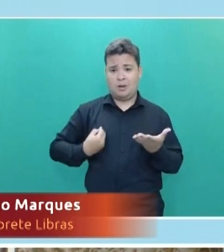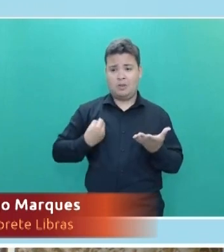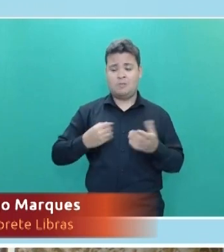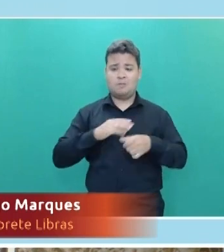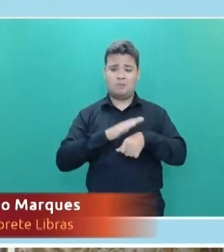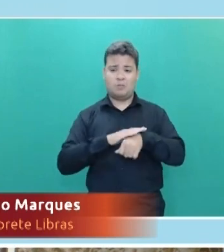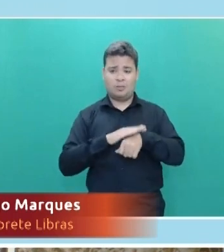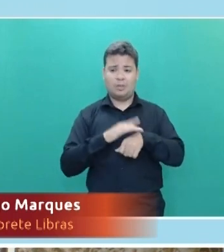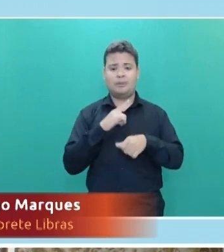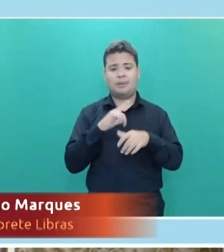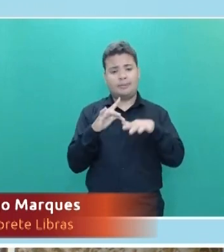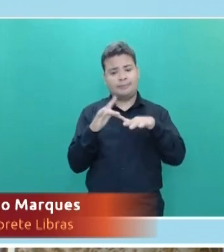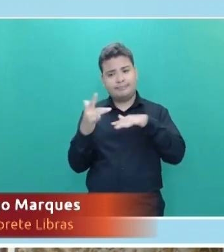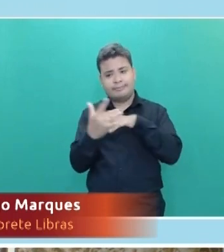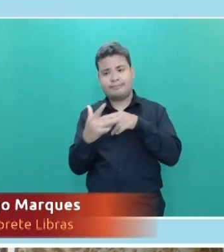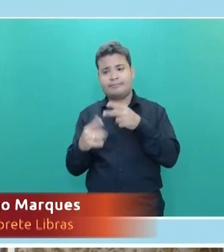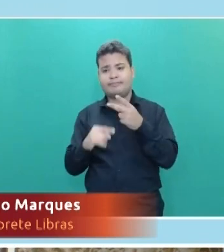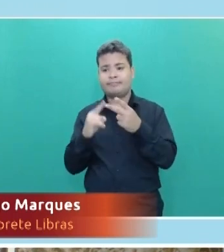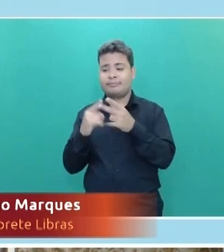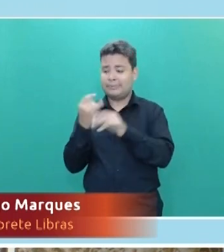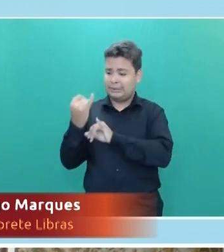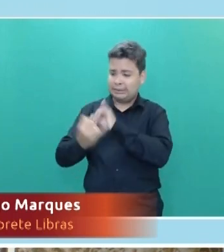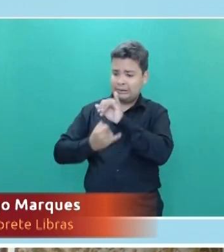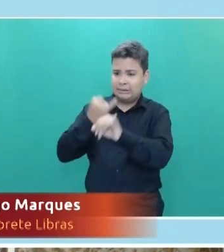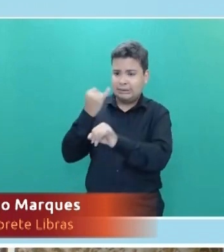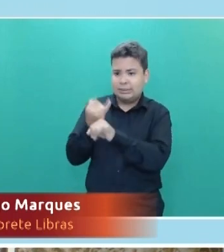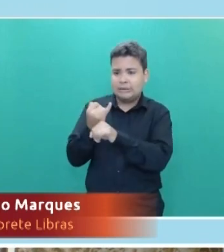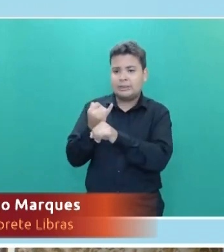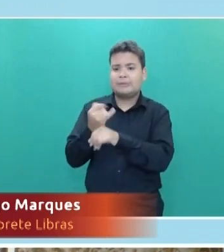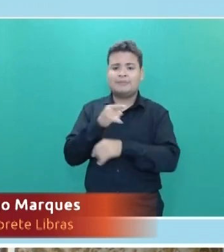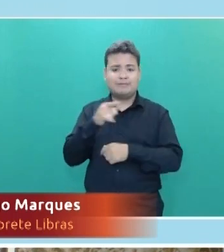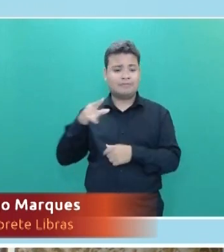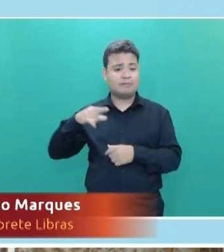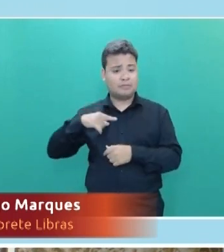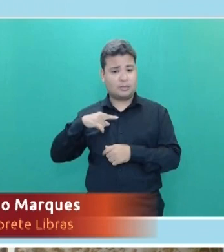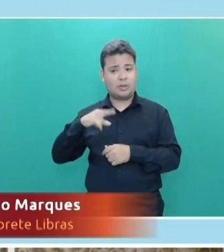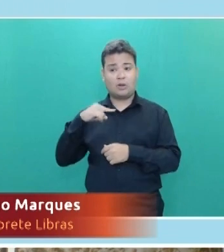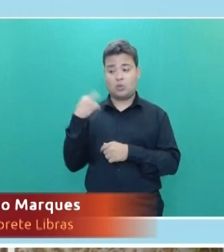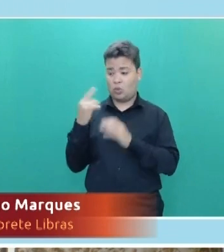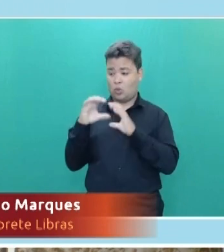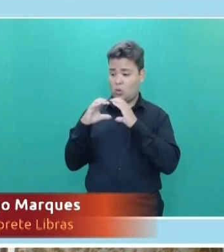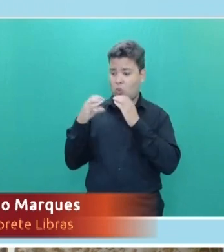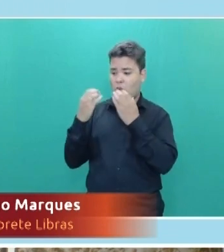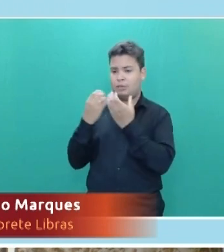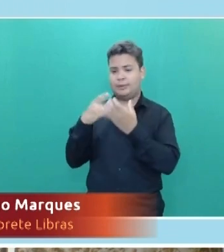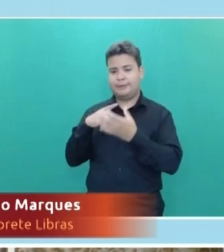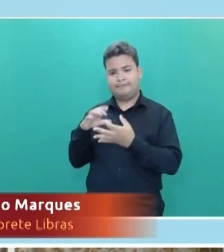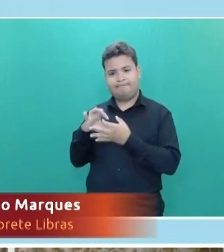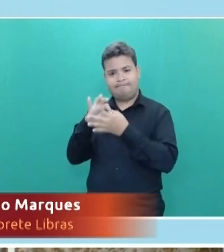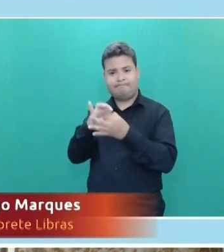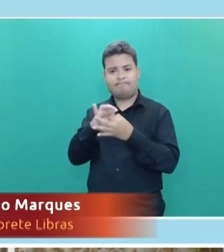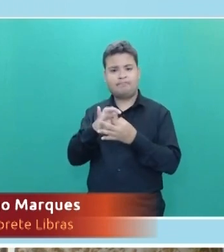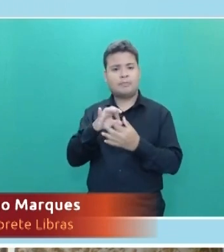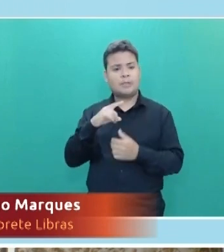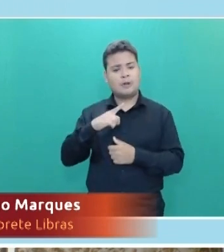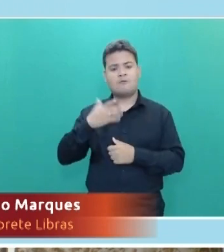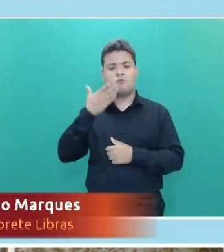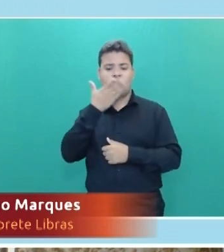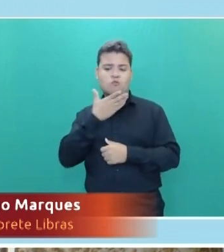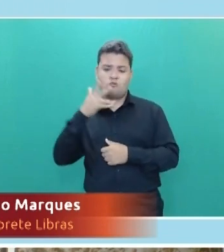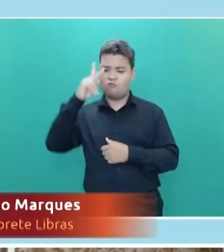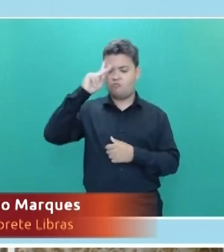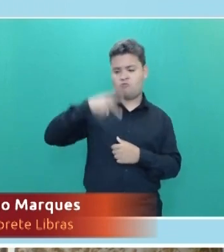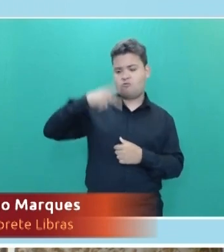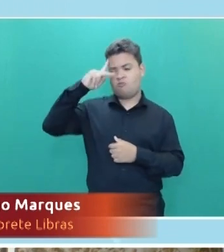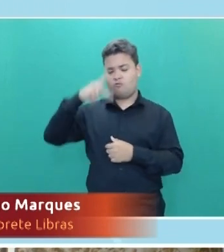né? E com essa dificuldade mesmo, né, da nossa comunidade estar muito voltada para esse discurso, muitas vezes individualista, que não olha